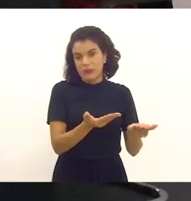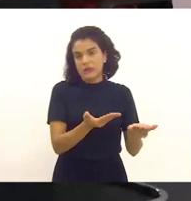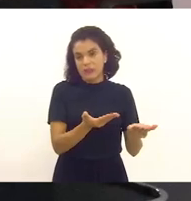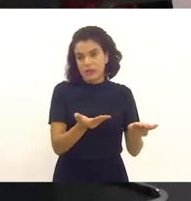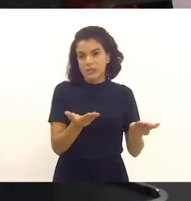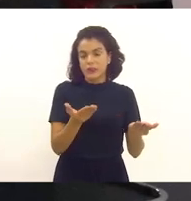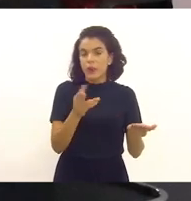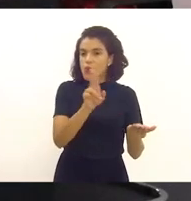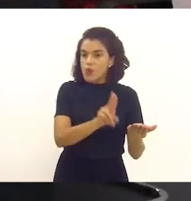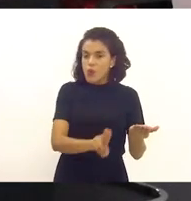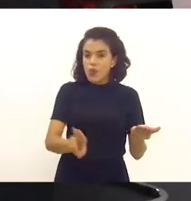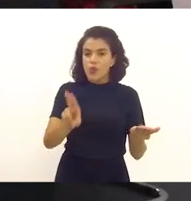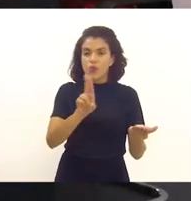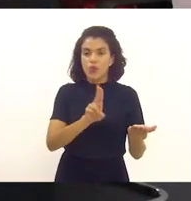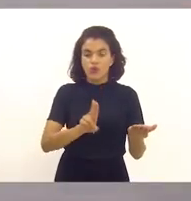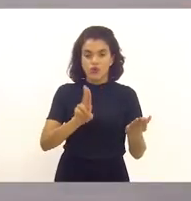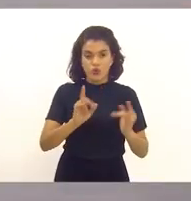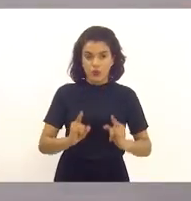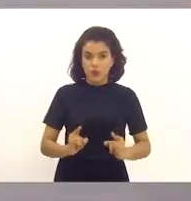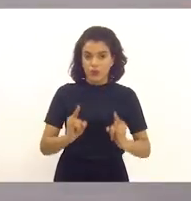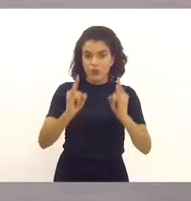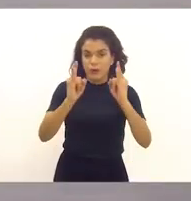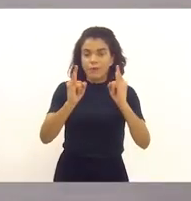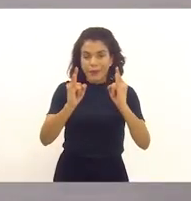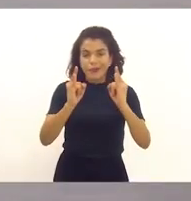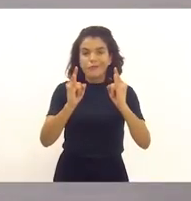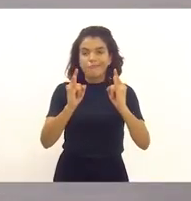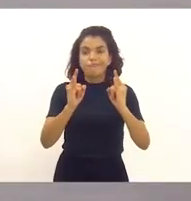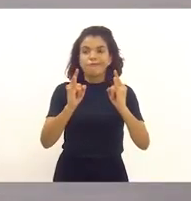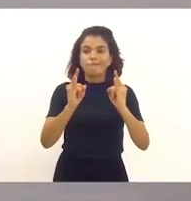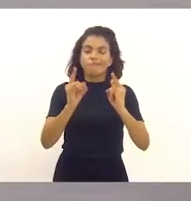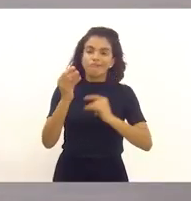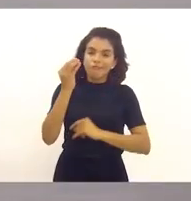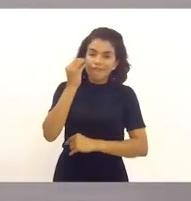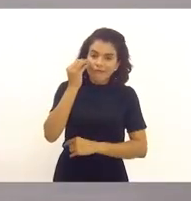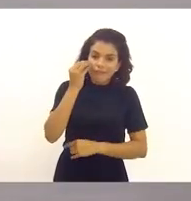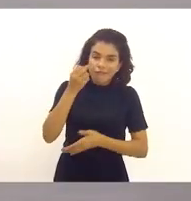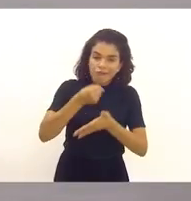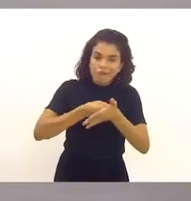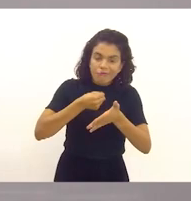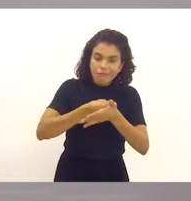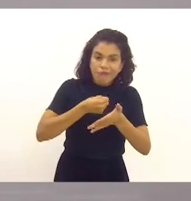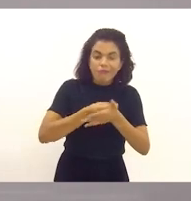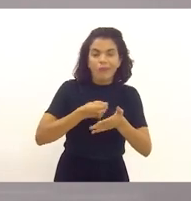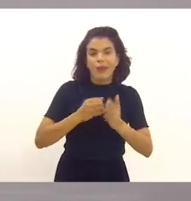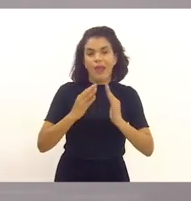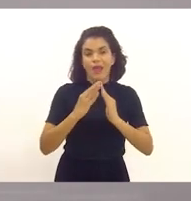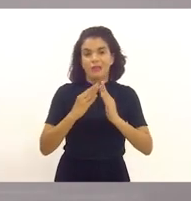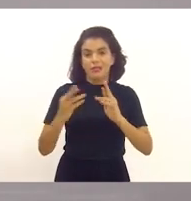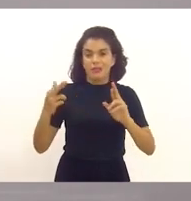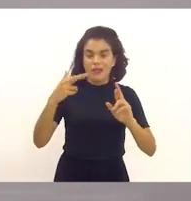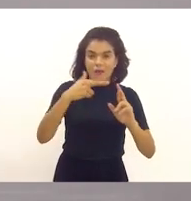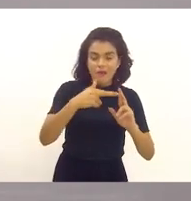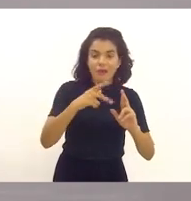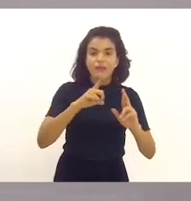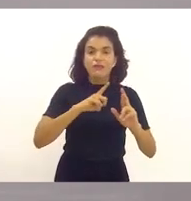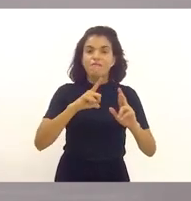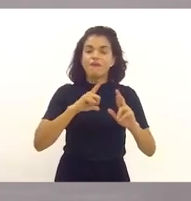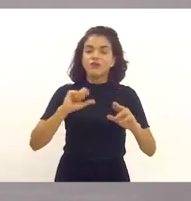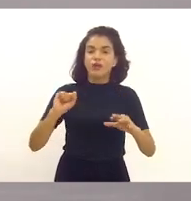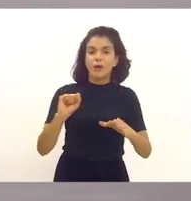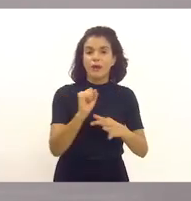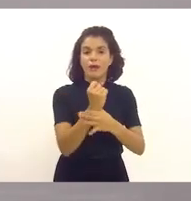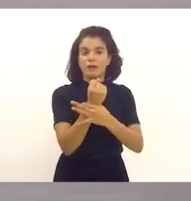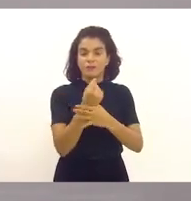o uso do prédio para que a casa alma linda Gama tivesse também respaldo do